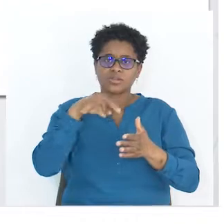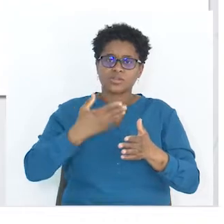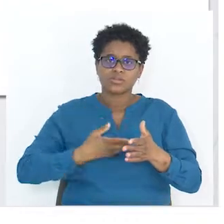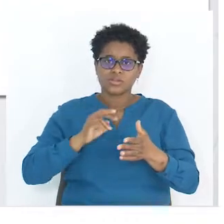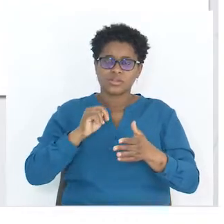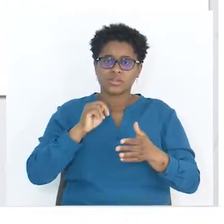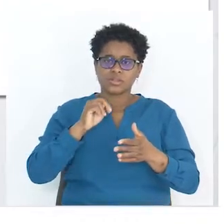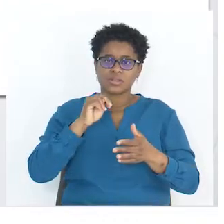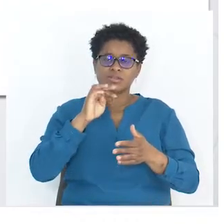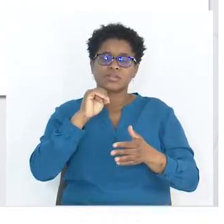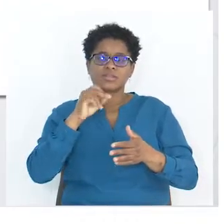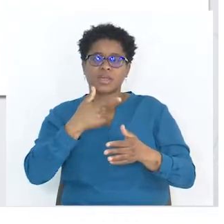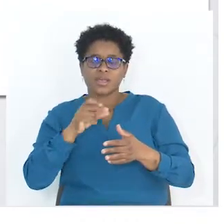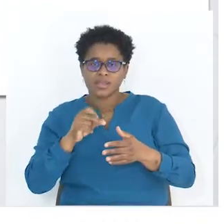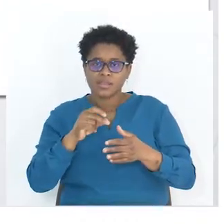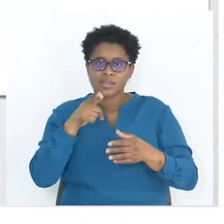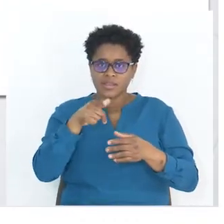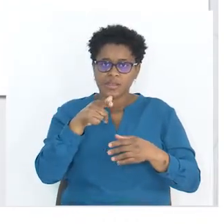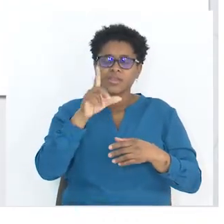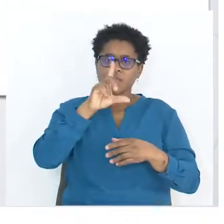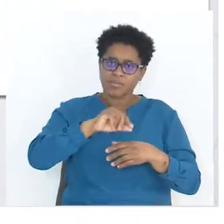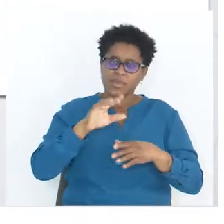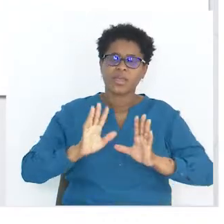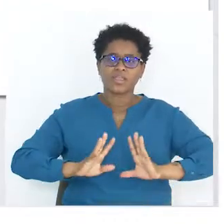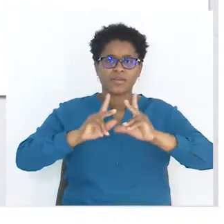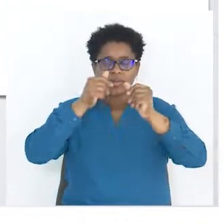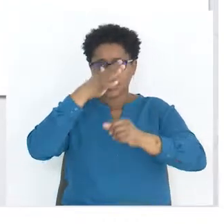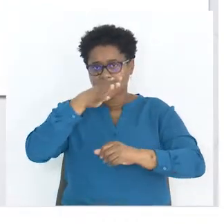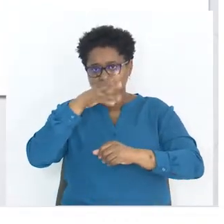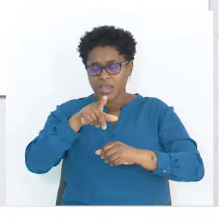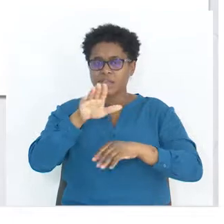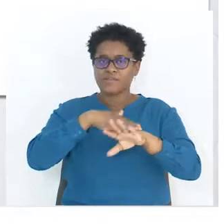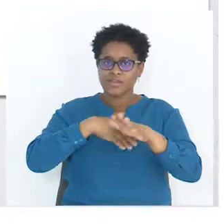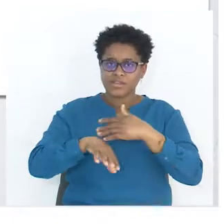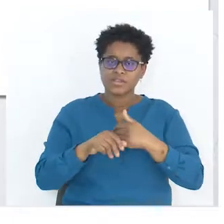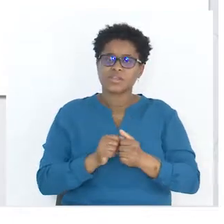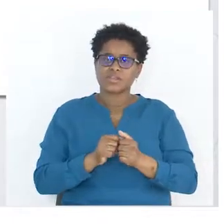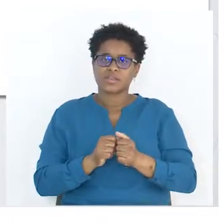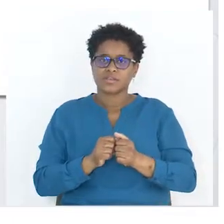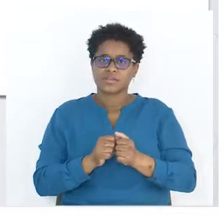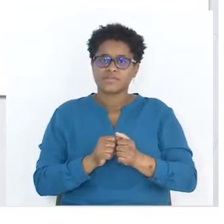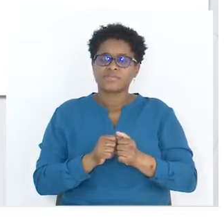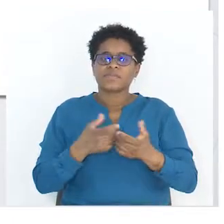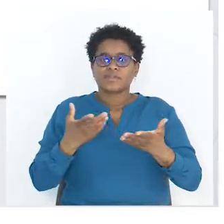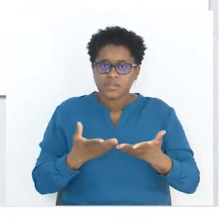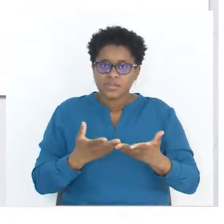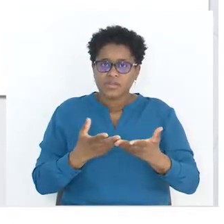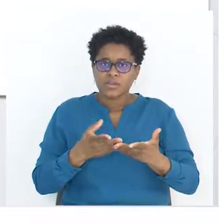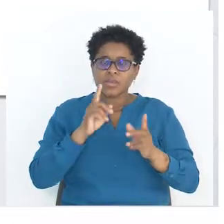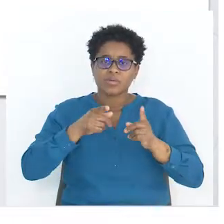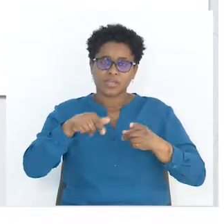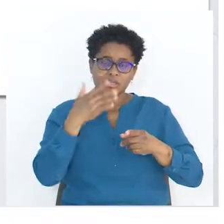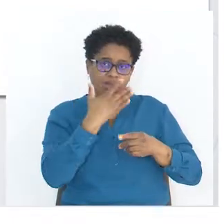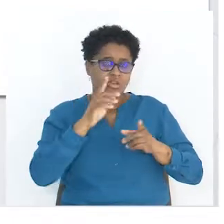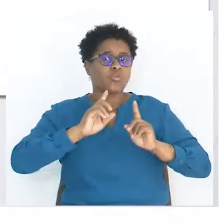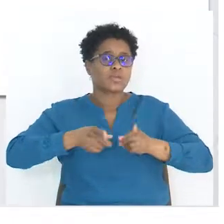é diminuir. Vais também desenvolver as habilidades em fazer resumo e síntese. A partir desta aula